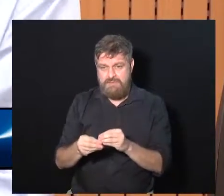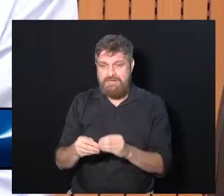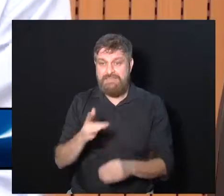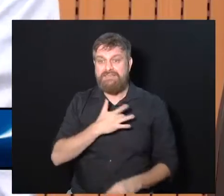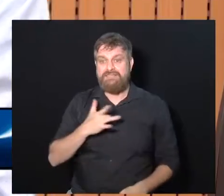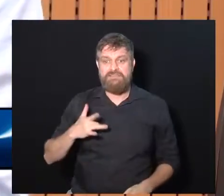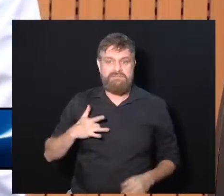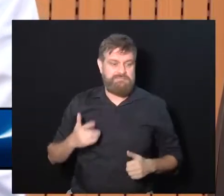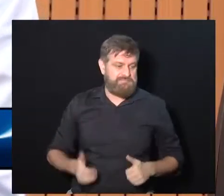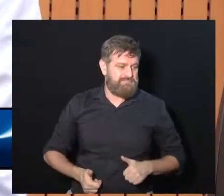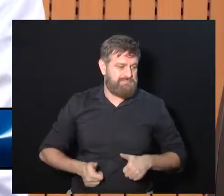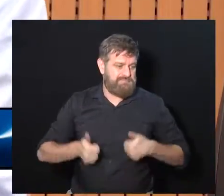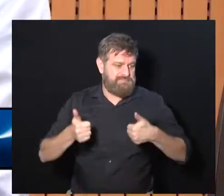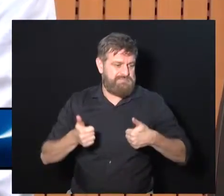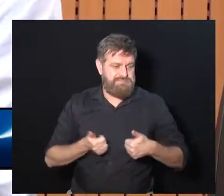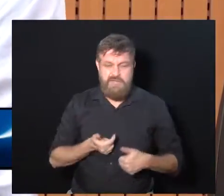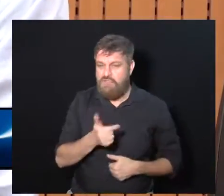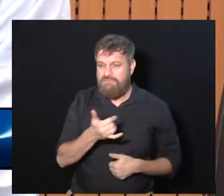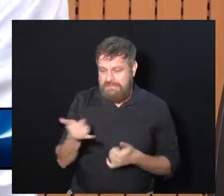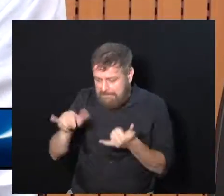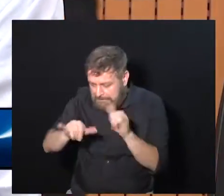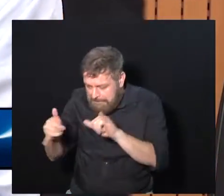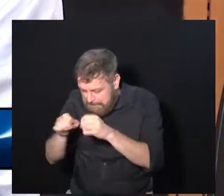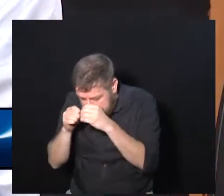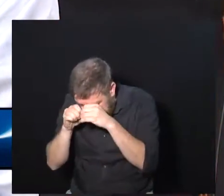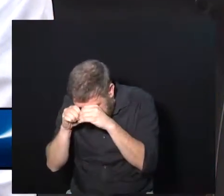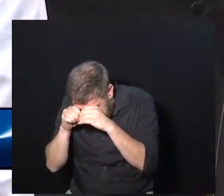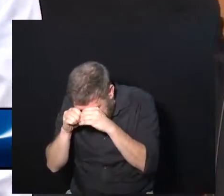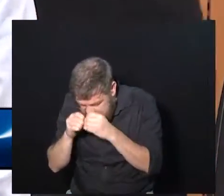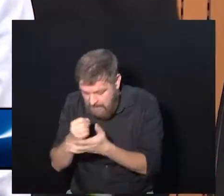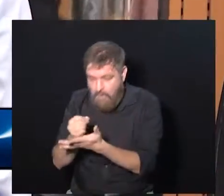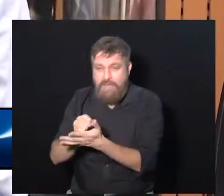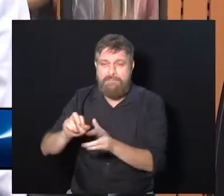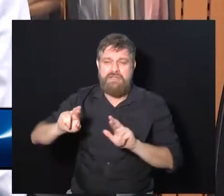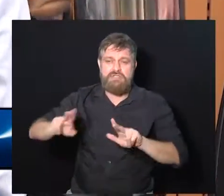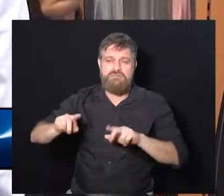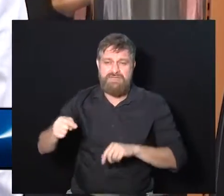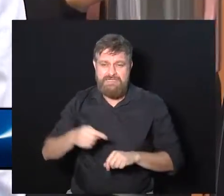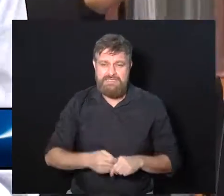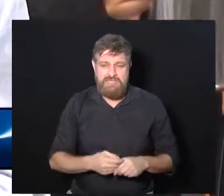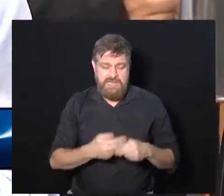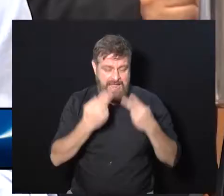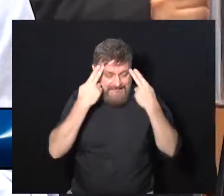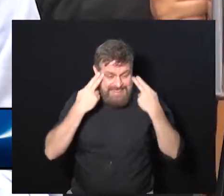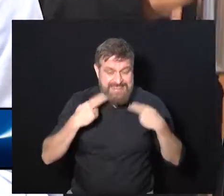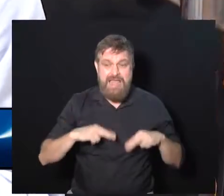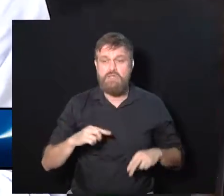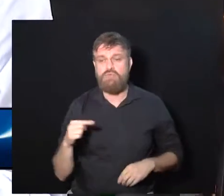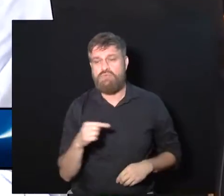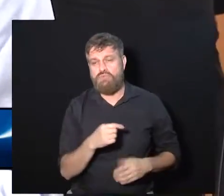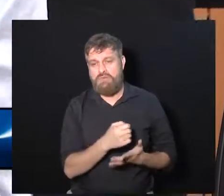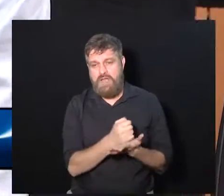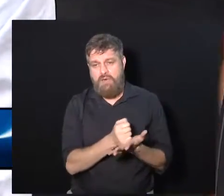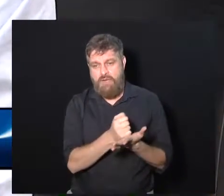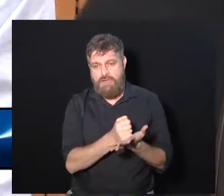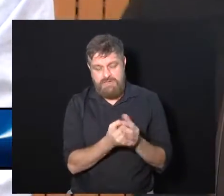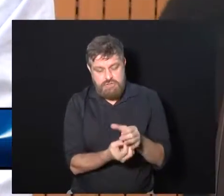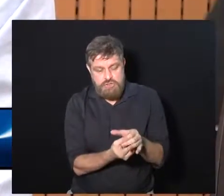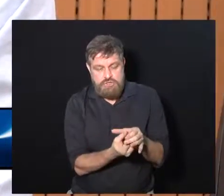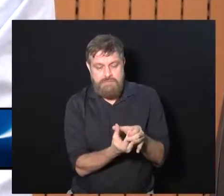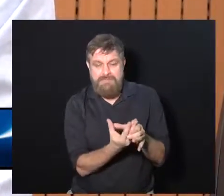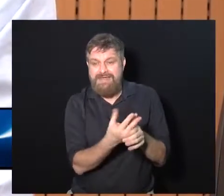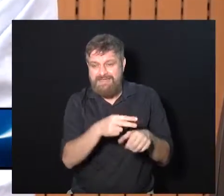saudável, né, com menos contraindicações, né, de acesso a medicamentos naturais do que usar